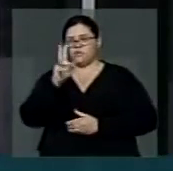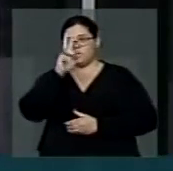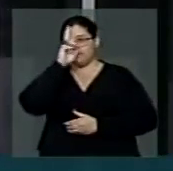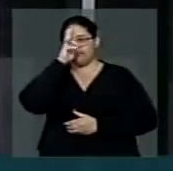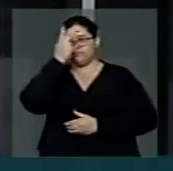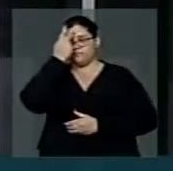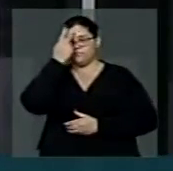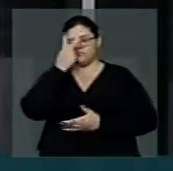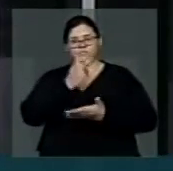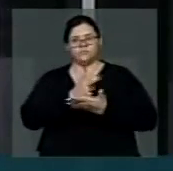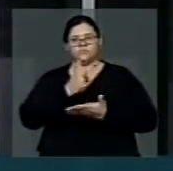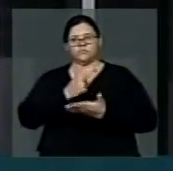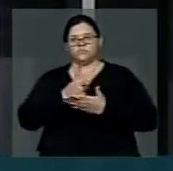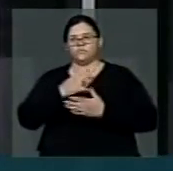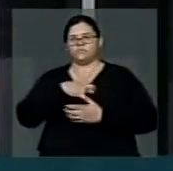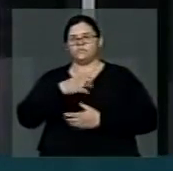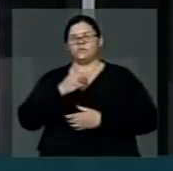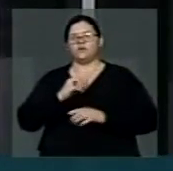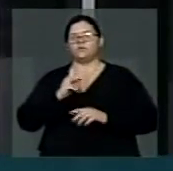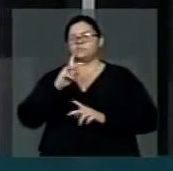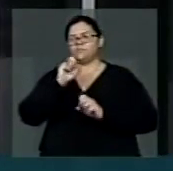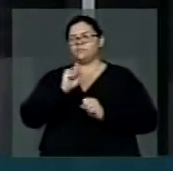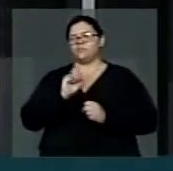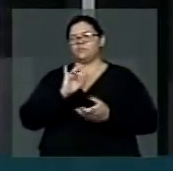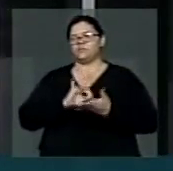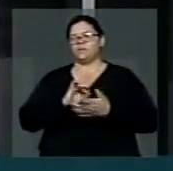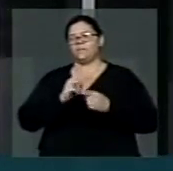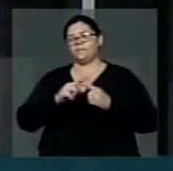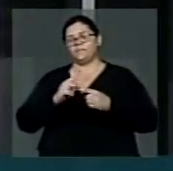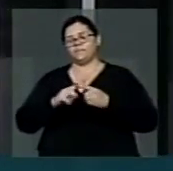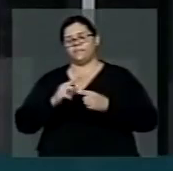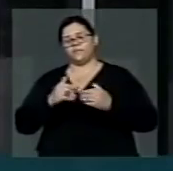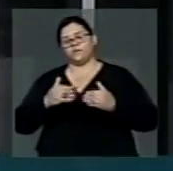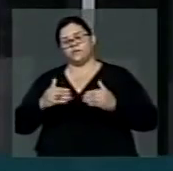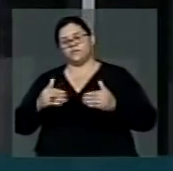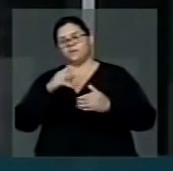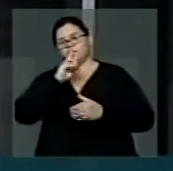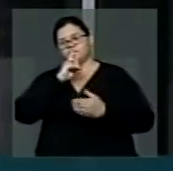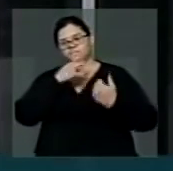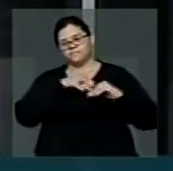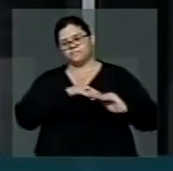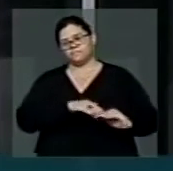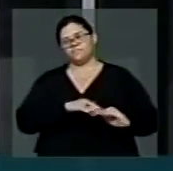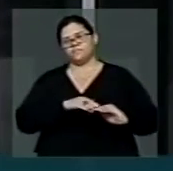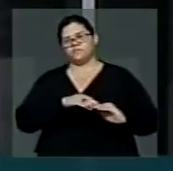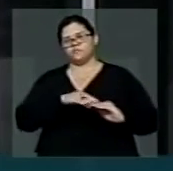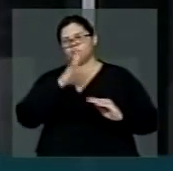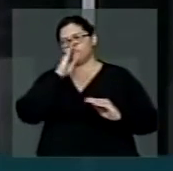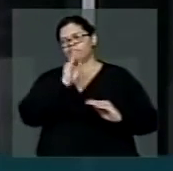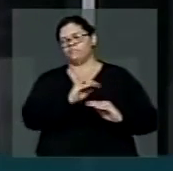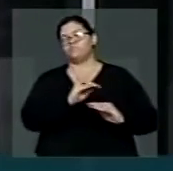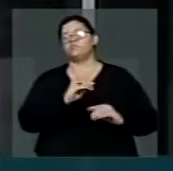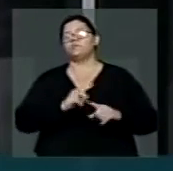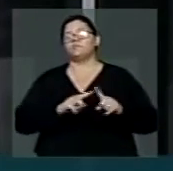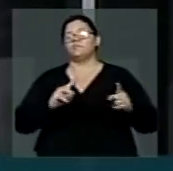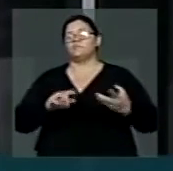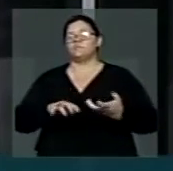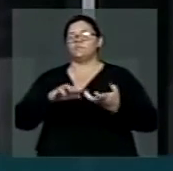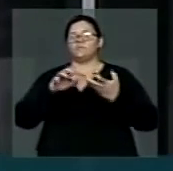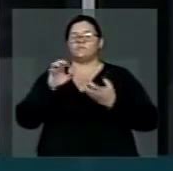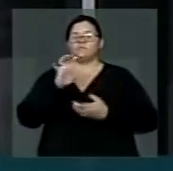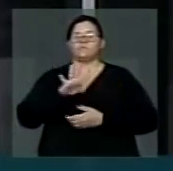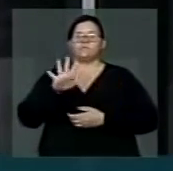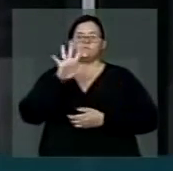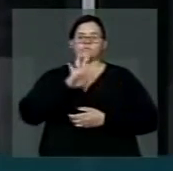cada vez mais poderosa à medida em que os poderes constituídos forem desmoralizados. O Congresso Nacional,